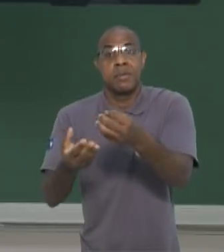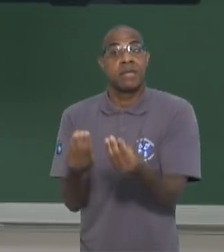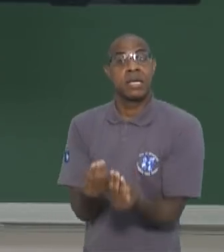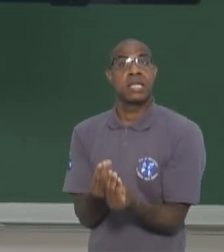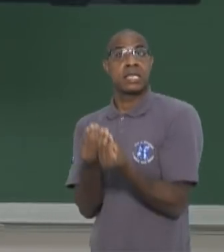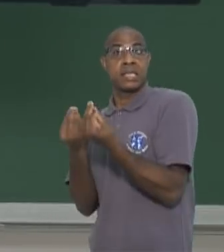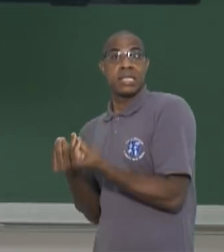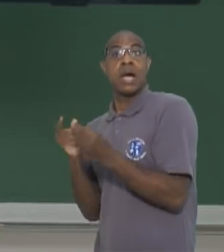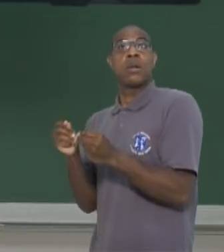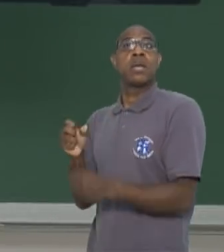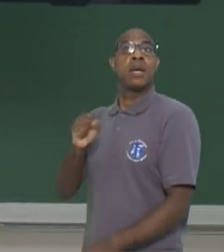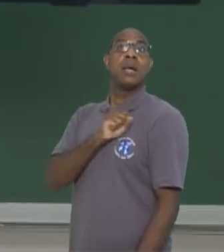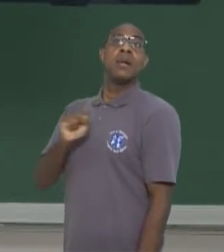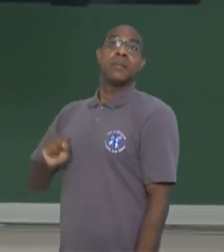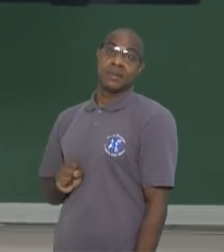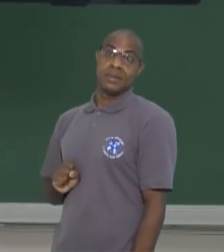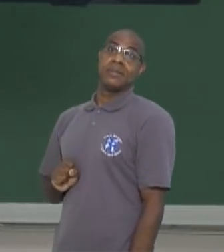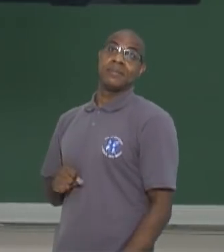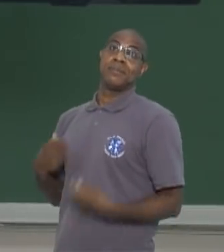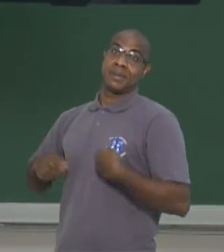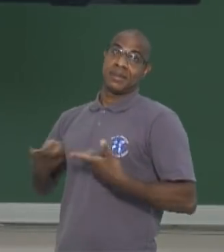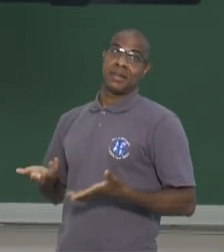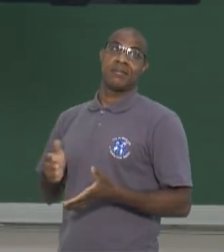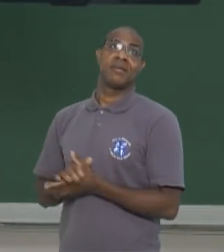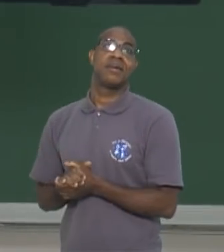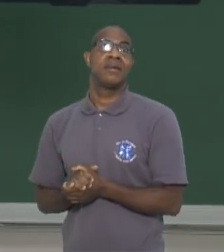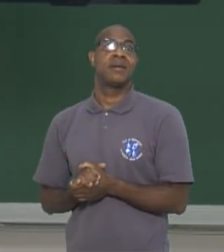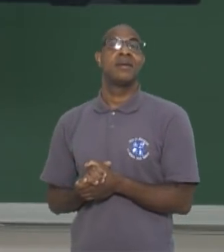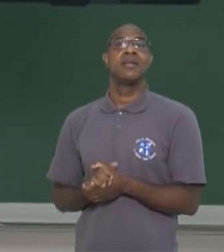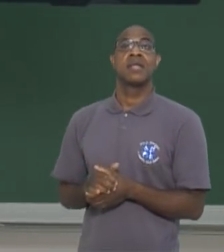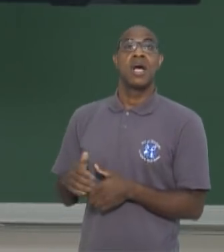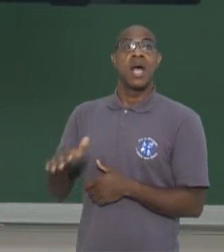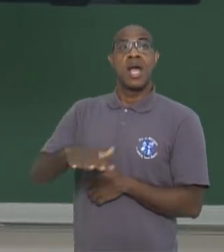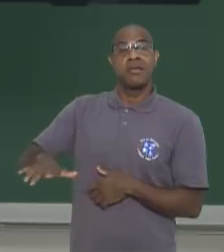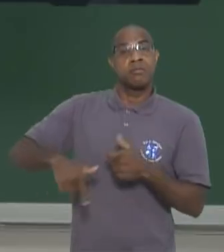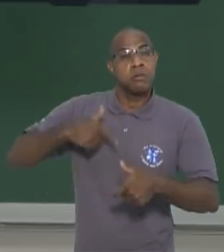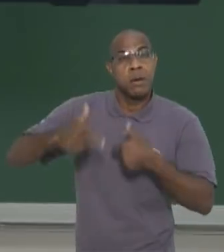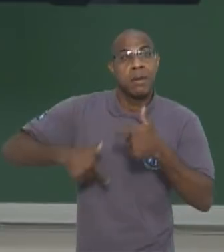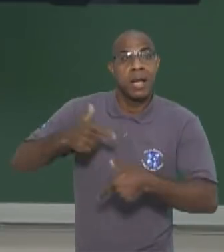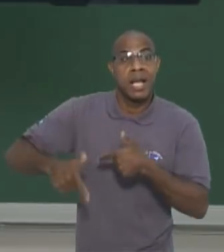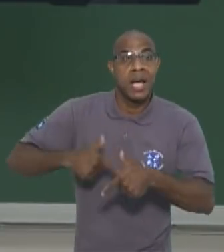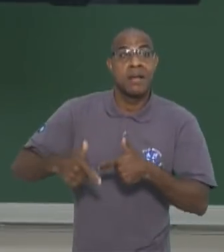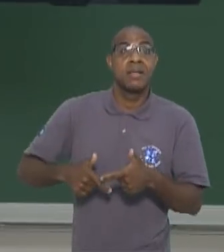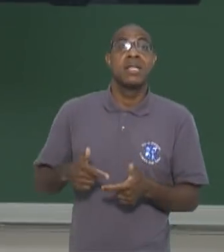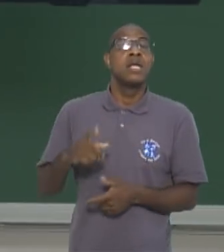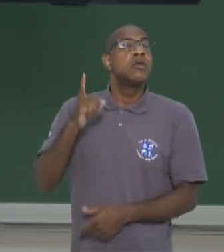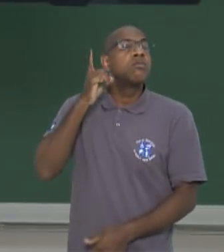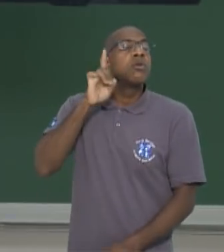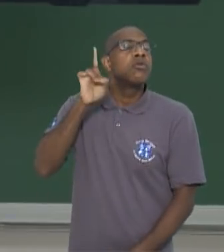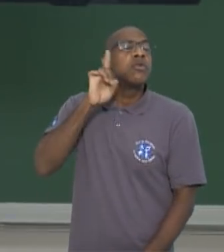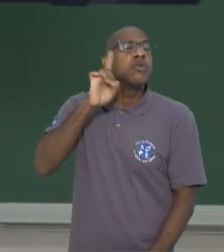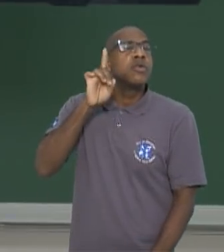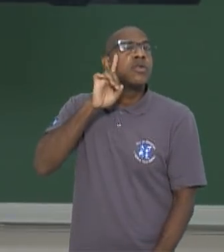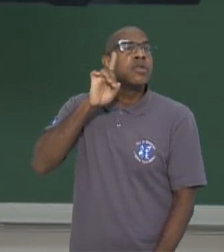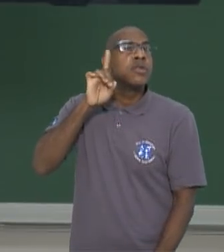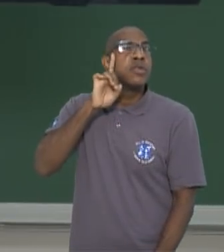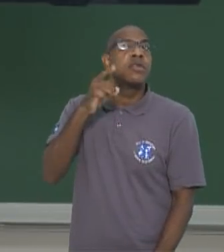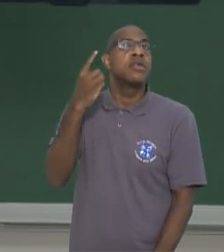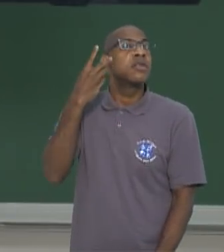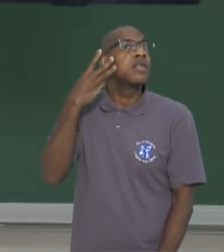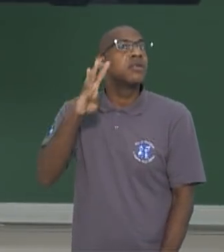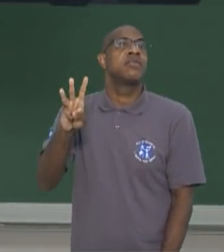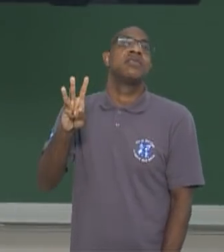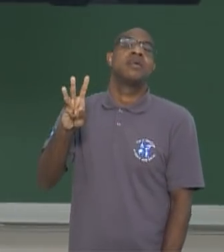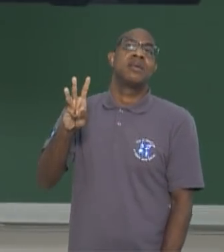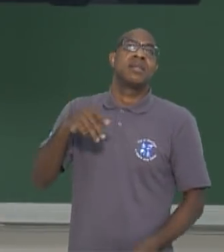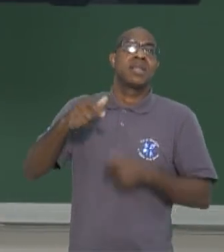parte do senhor feudal. A corvéia, o camponês deveria trabalhar 3 ou mais dias na terra do senhor. Então, fora